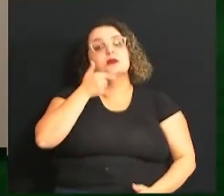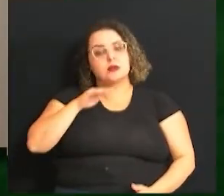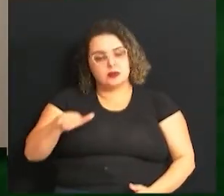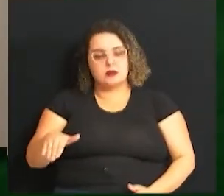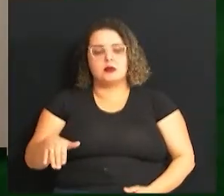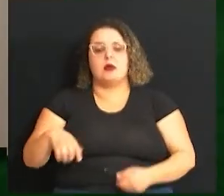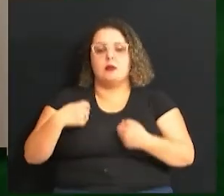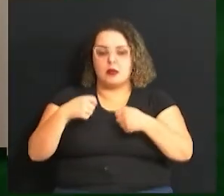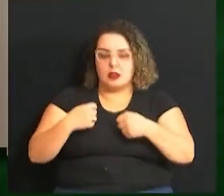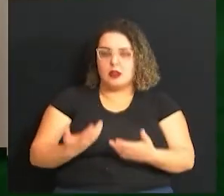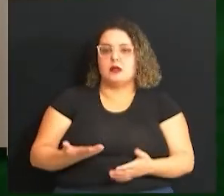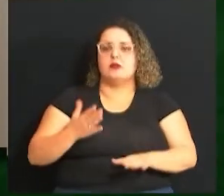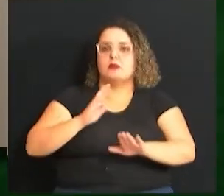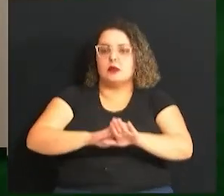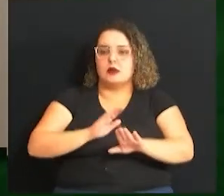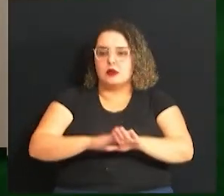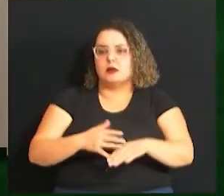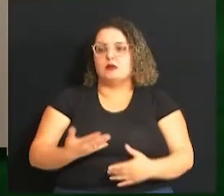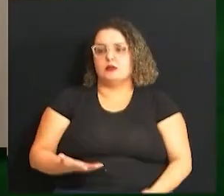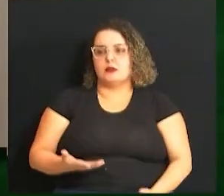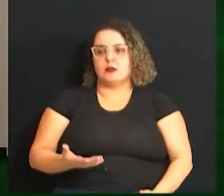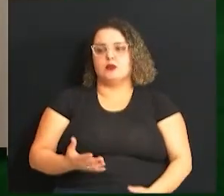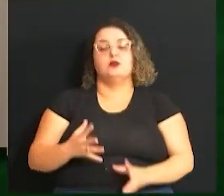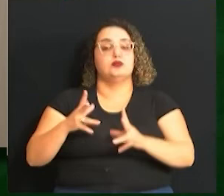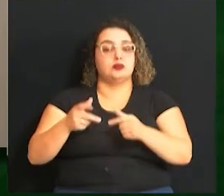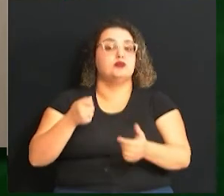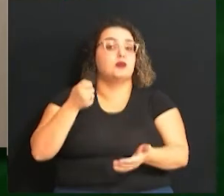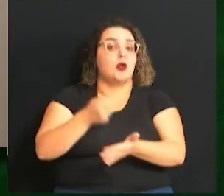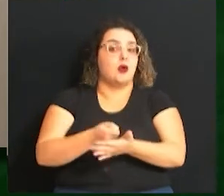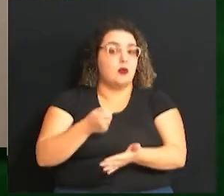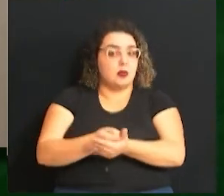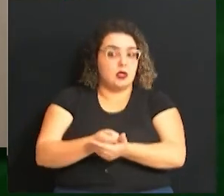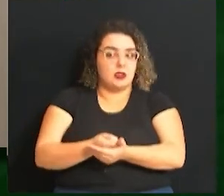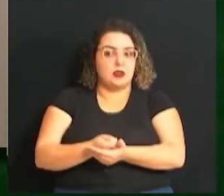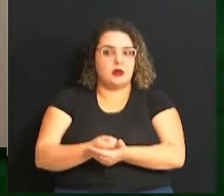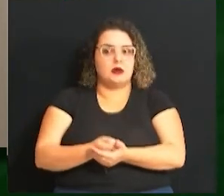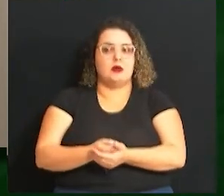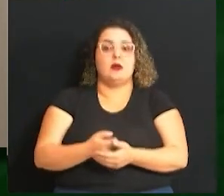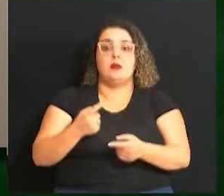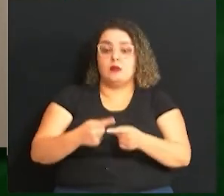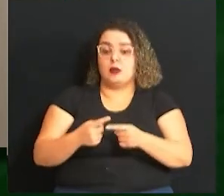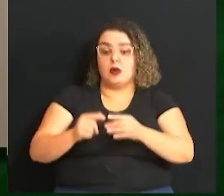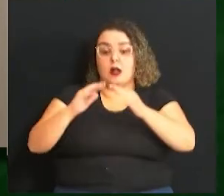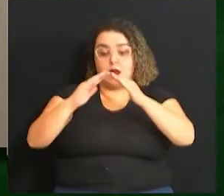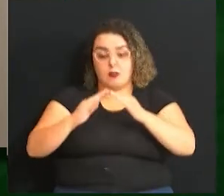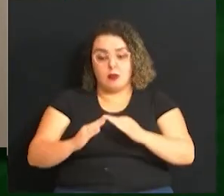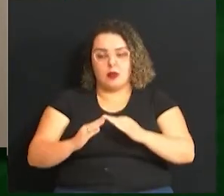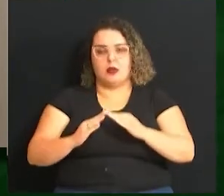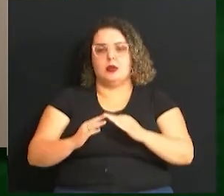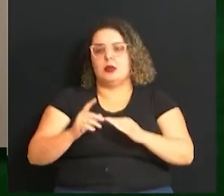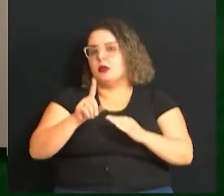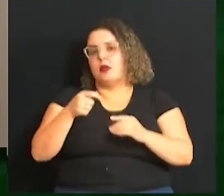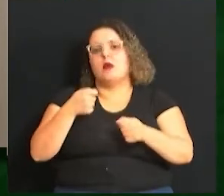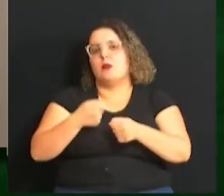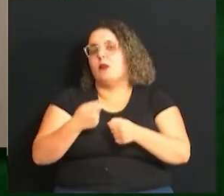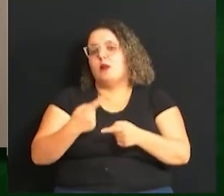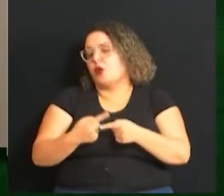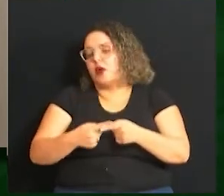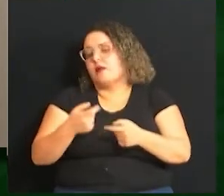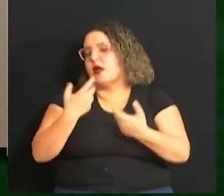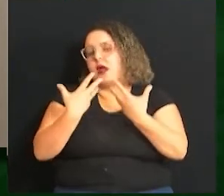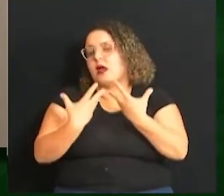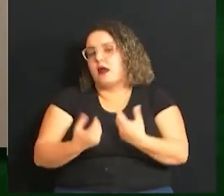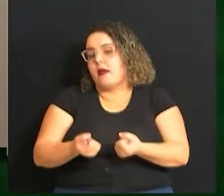as crianças precisam cooperar com as atividades, com aquilo que é obrigação dela fazer, porque ela mora na casa, e não porque ela vai